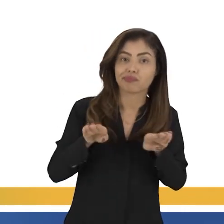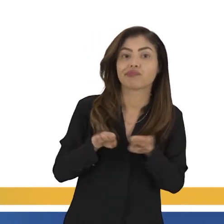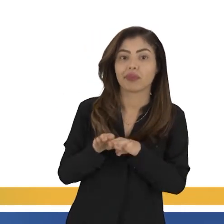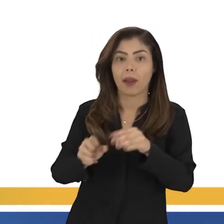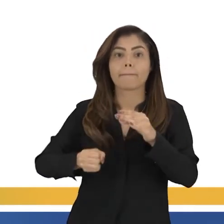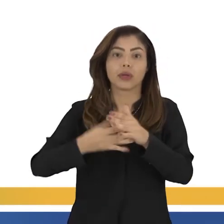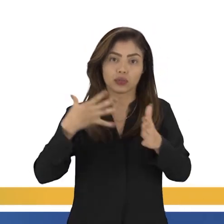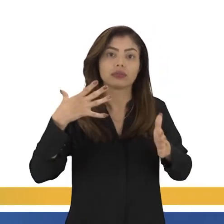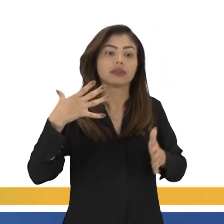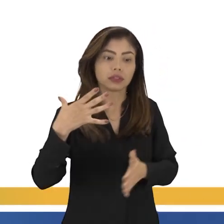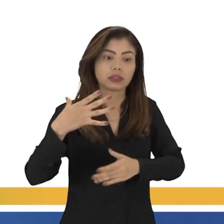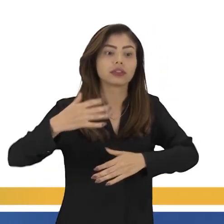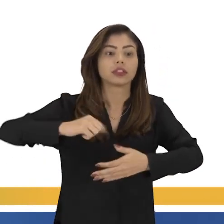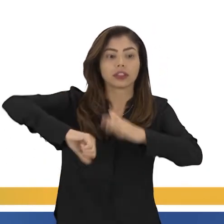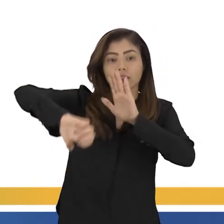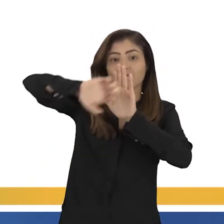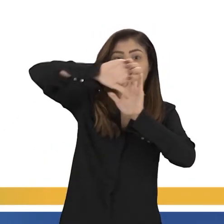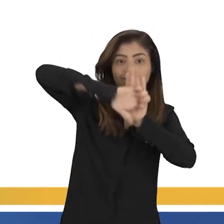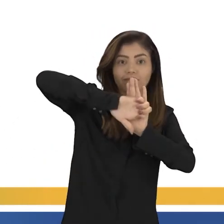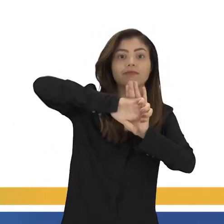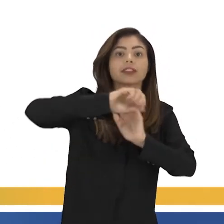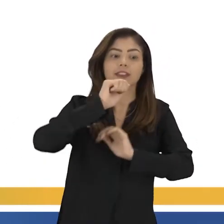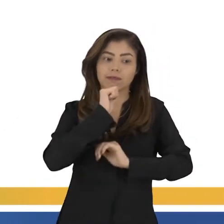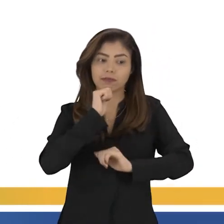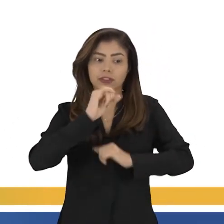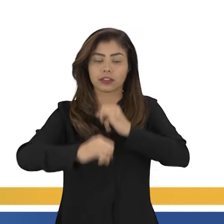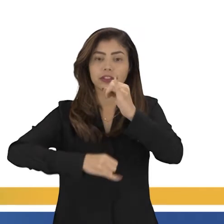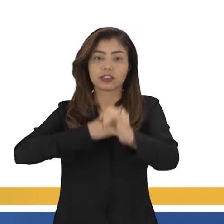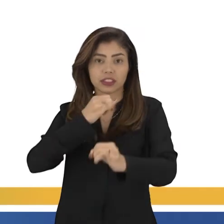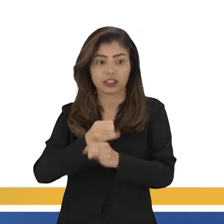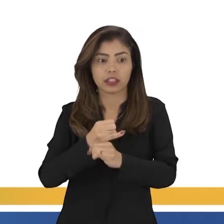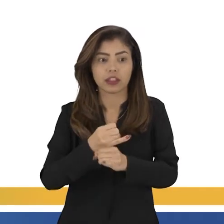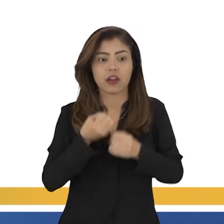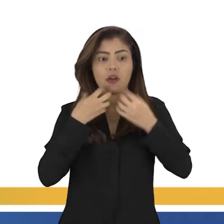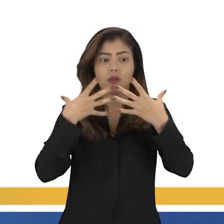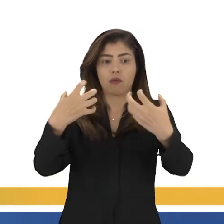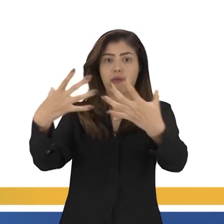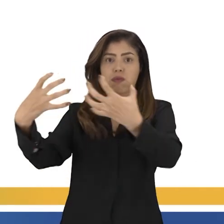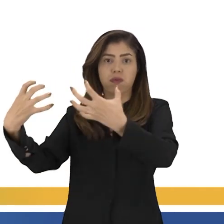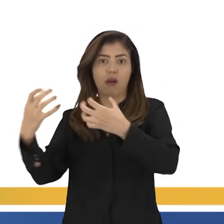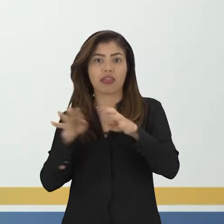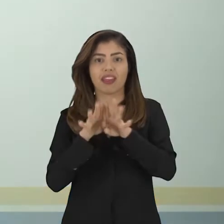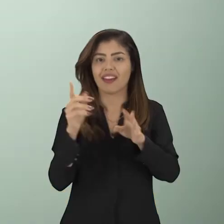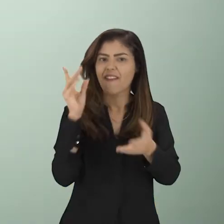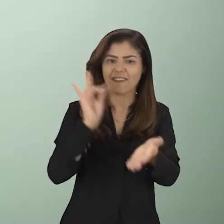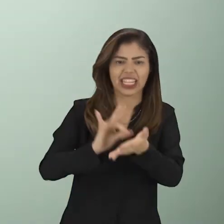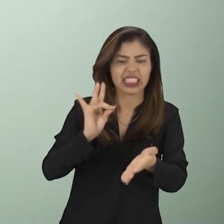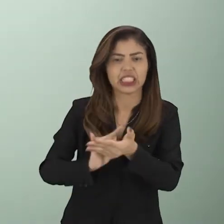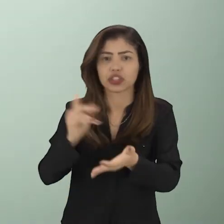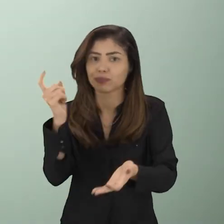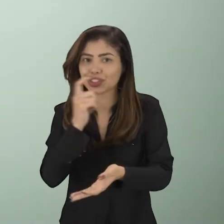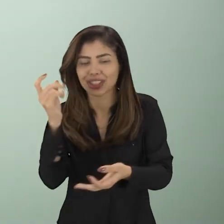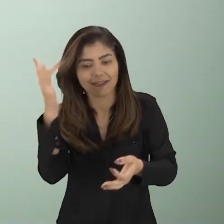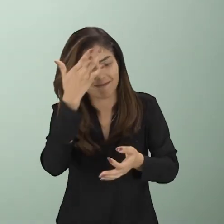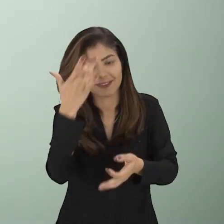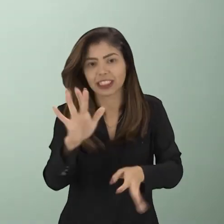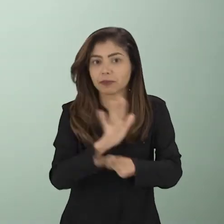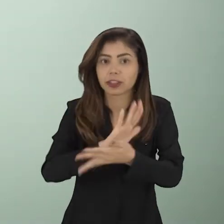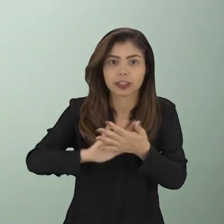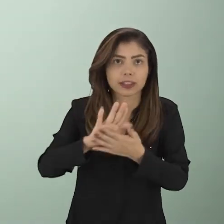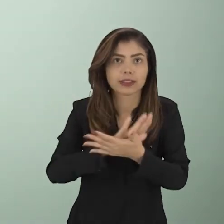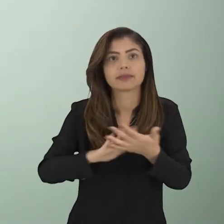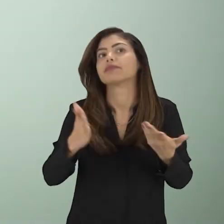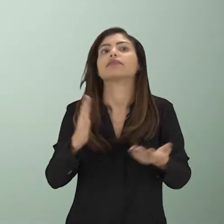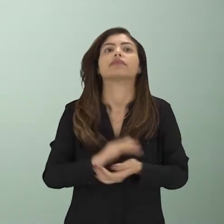internet aumentaram muito durante a pandemia. Então, essa questão, o que é verdade, o que é mentira, a gente já não tem mais um referencial. Evidências do